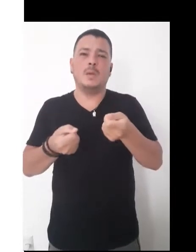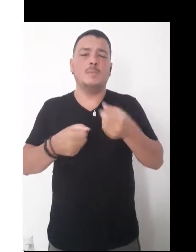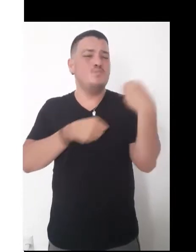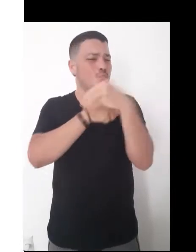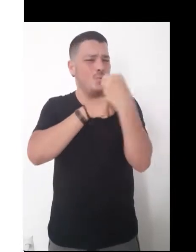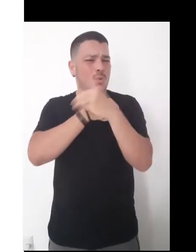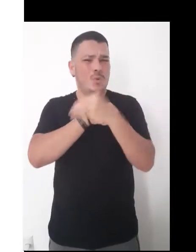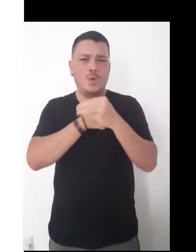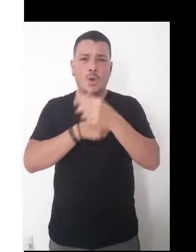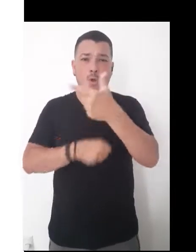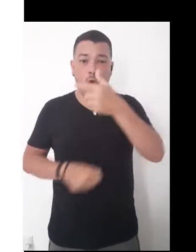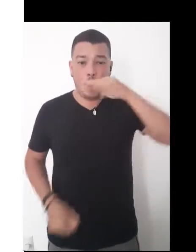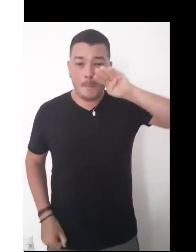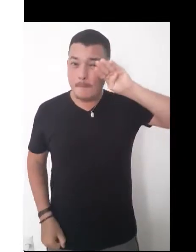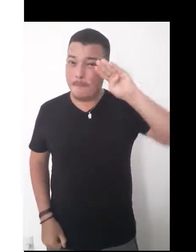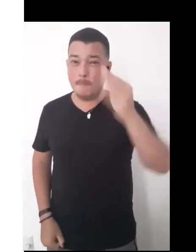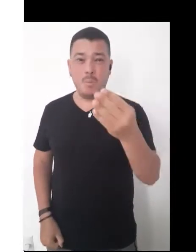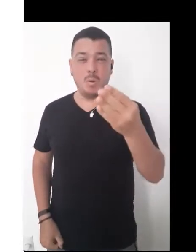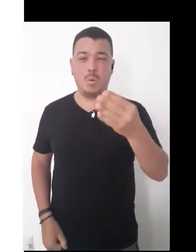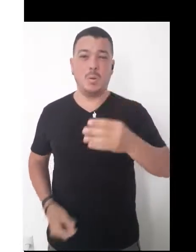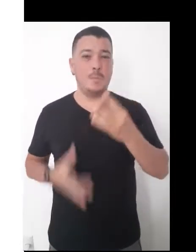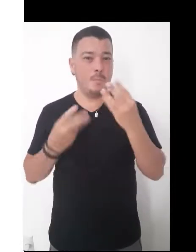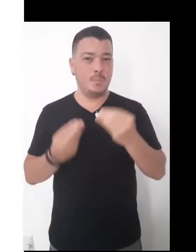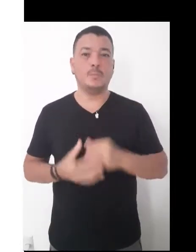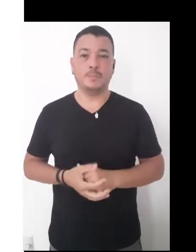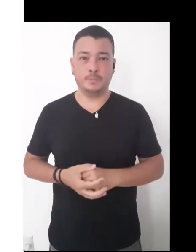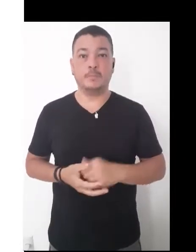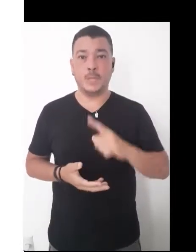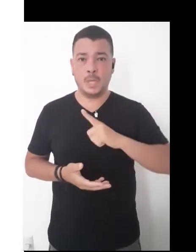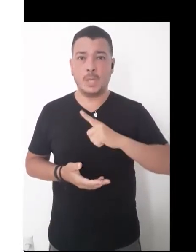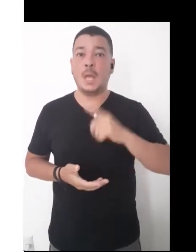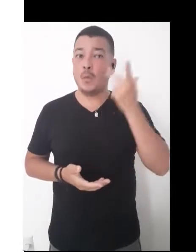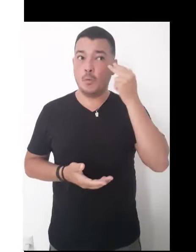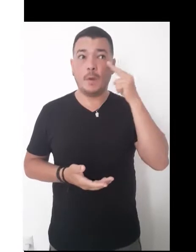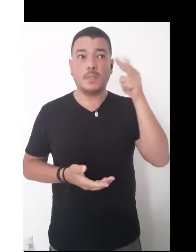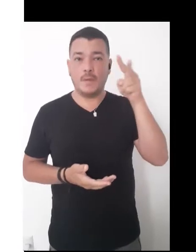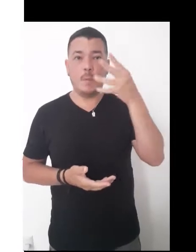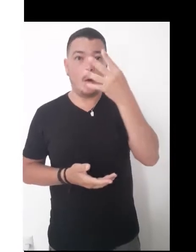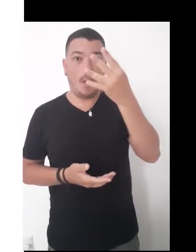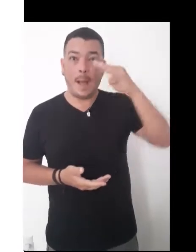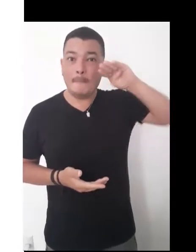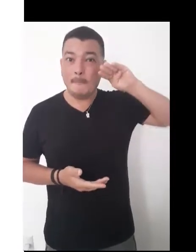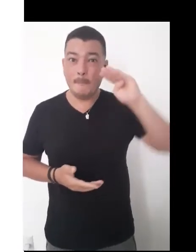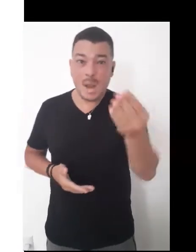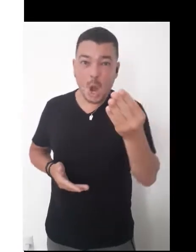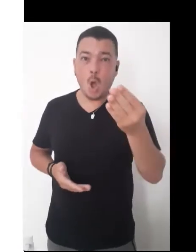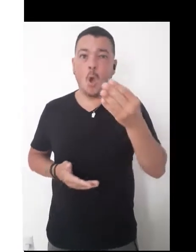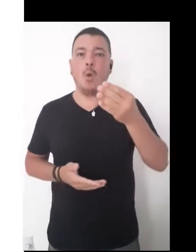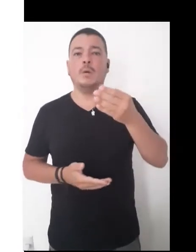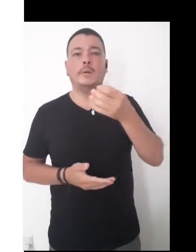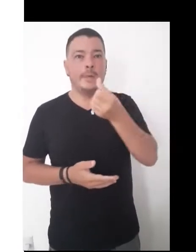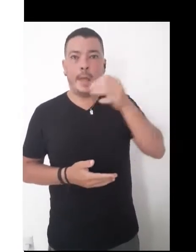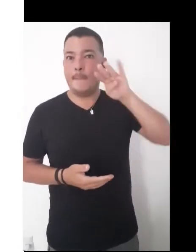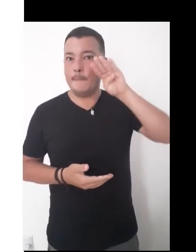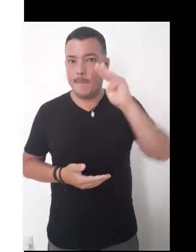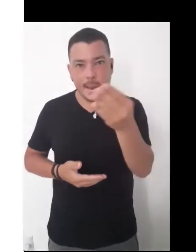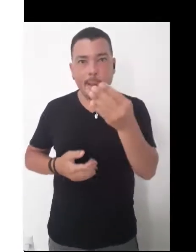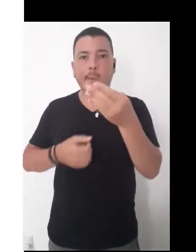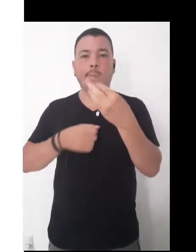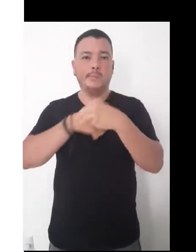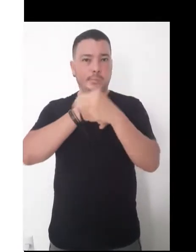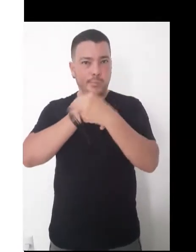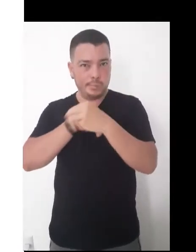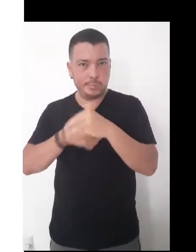segundo. E é comum você encontrar já 4 bilhões nessa faixa aí, né? E além disso, a densidade, né? Você já